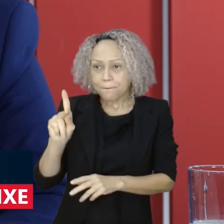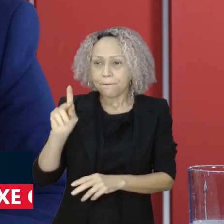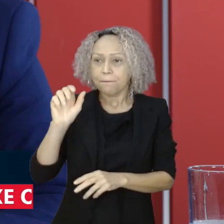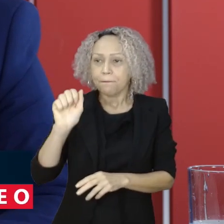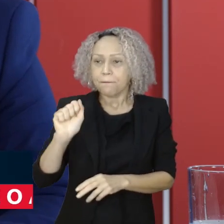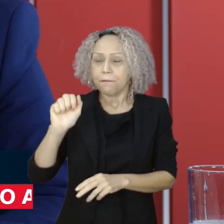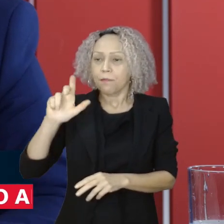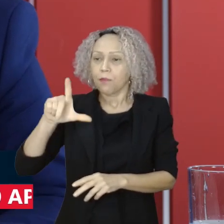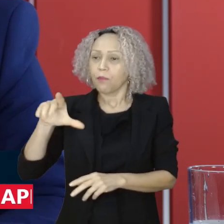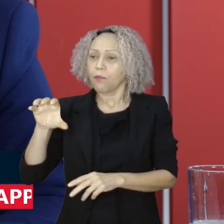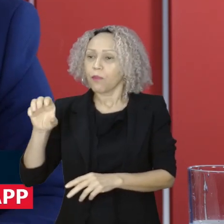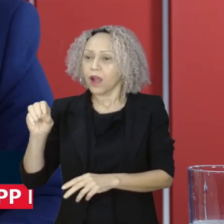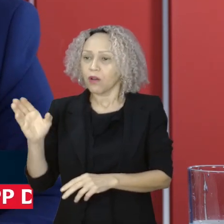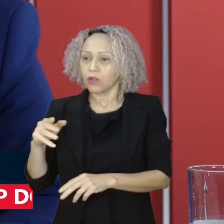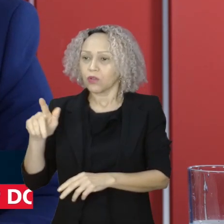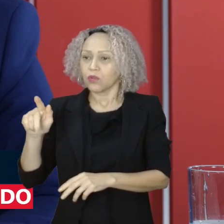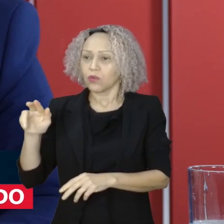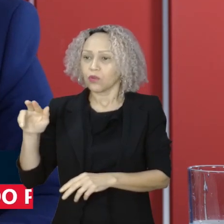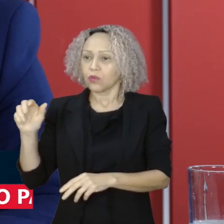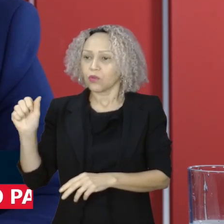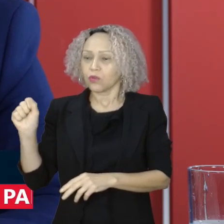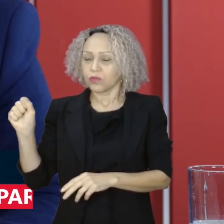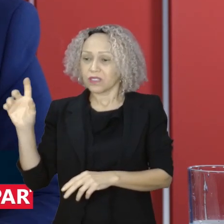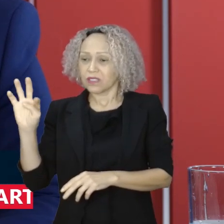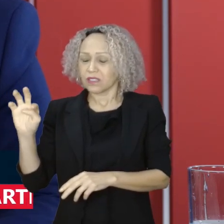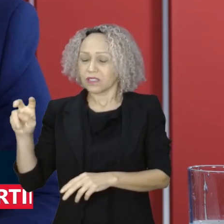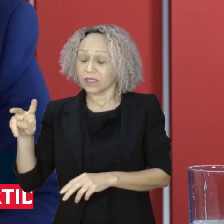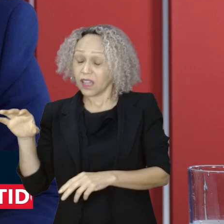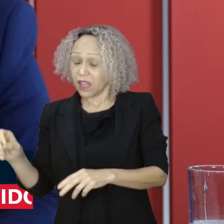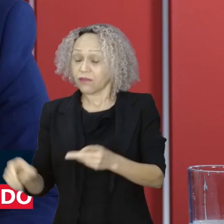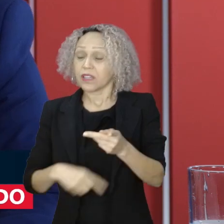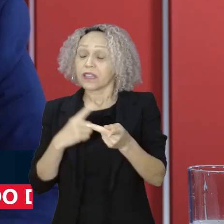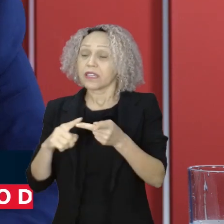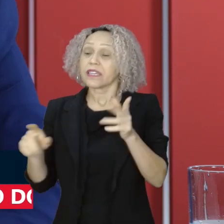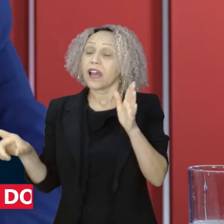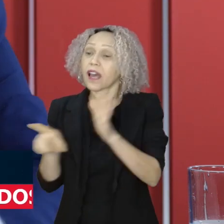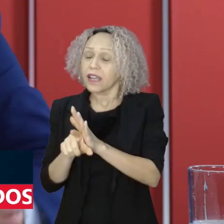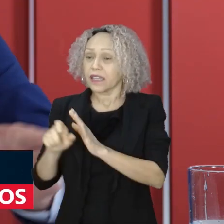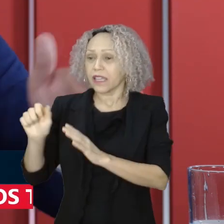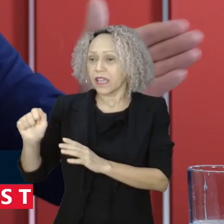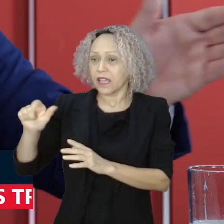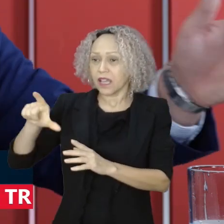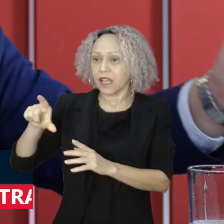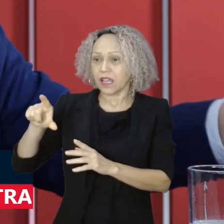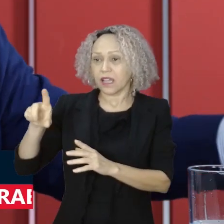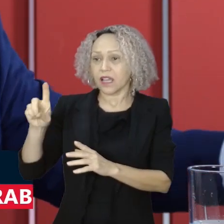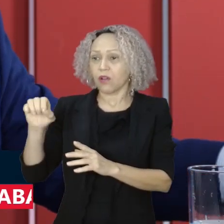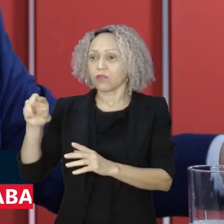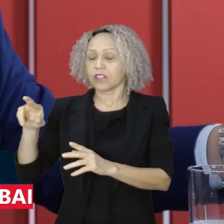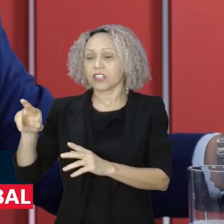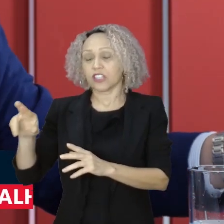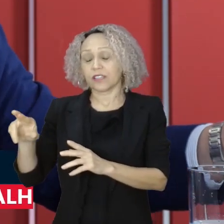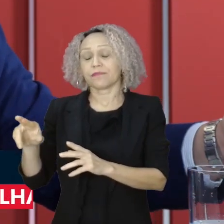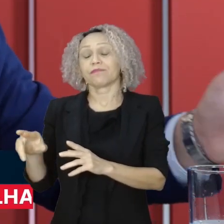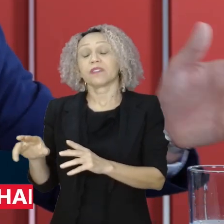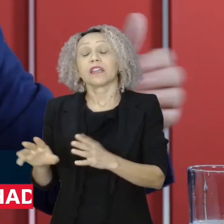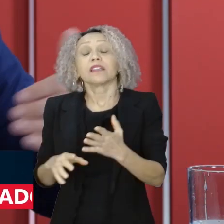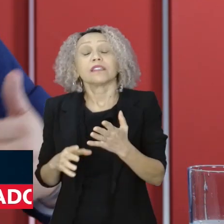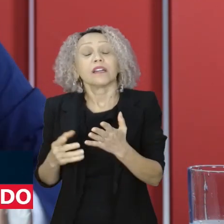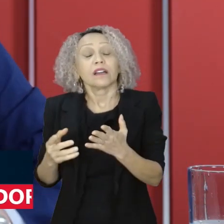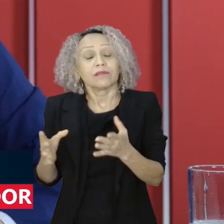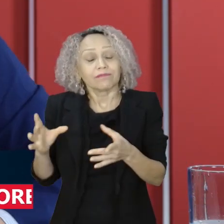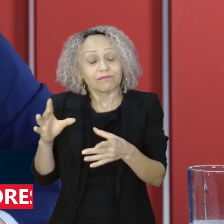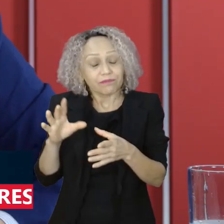semestre, com a Lei Aldir Blanc 2, instituindo a Política Nacional Aldir Blanc, e vamos fazer isso pelos próximos 5